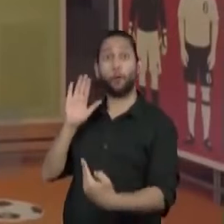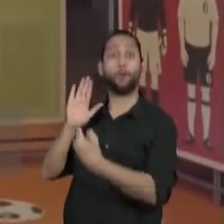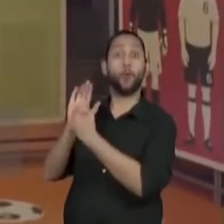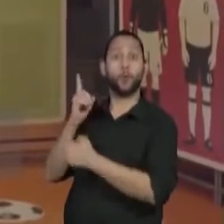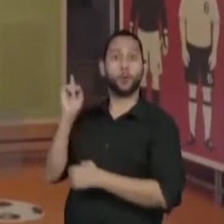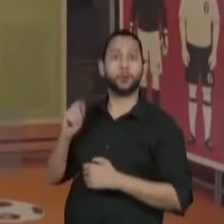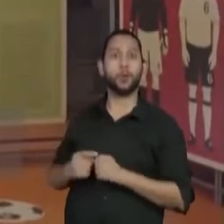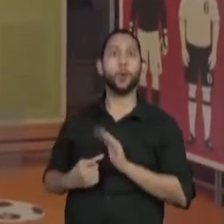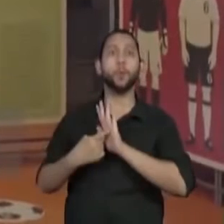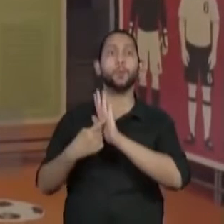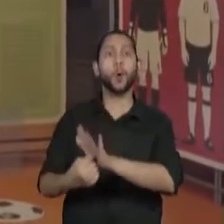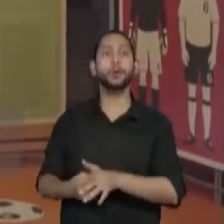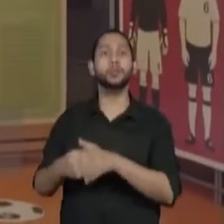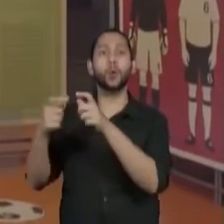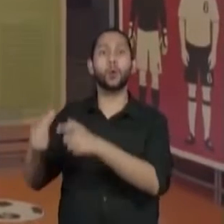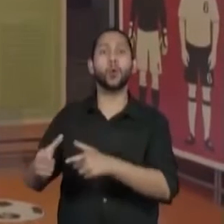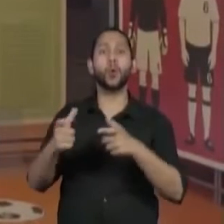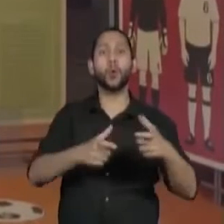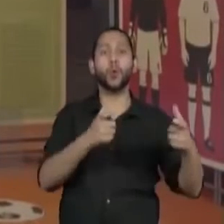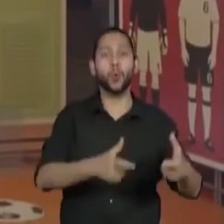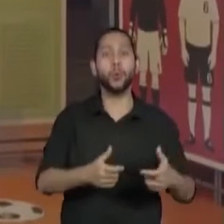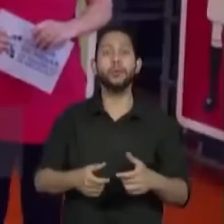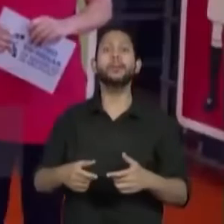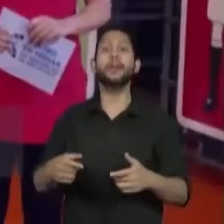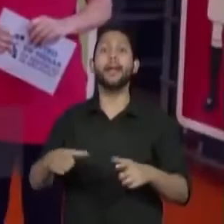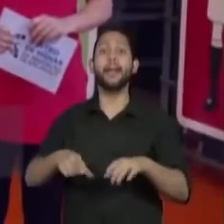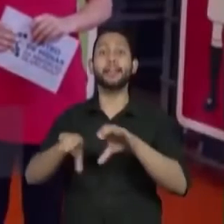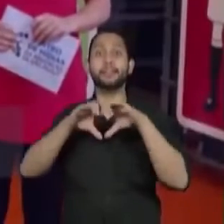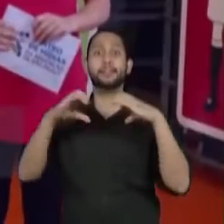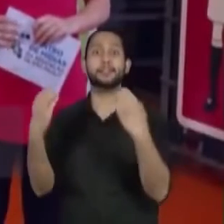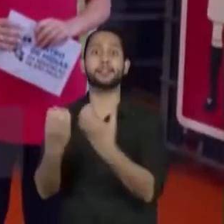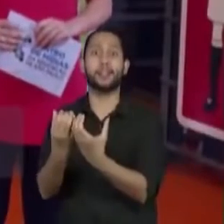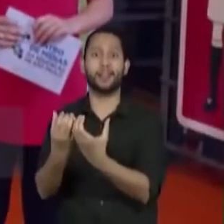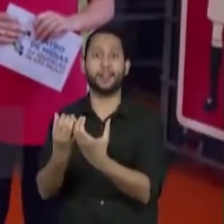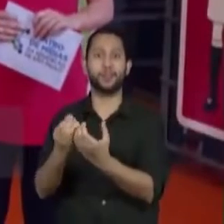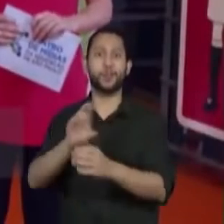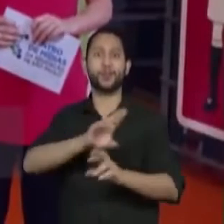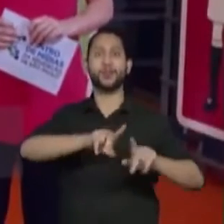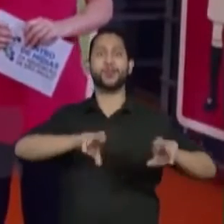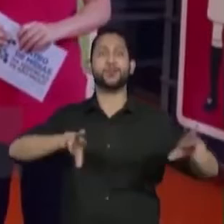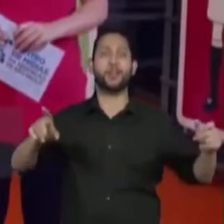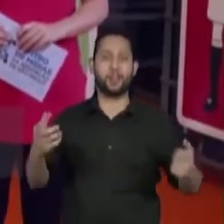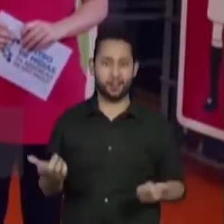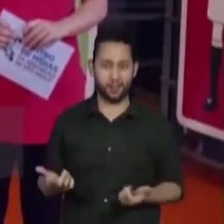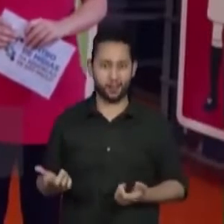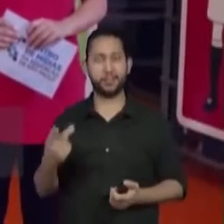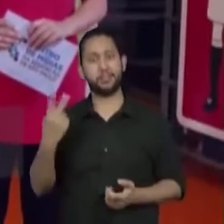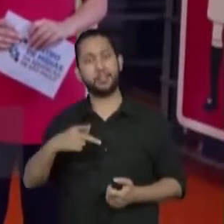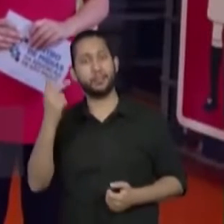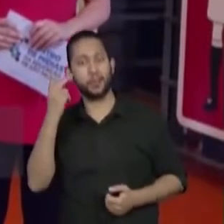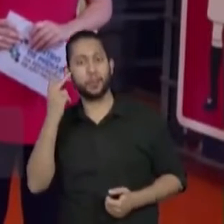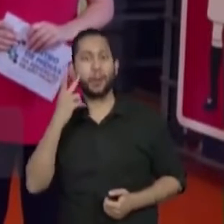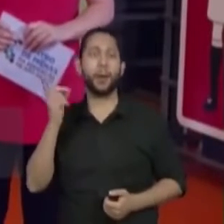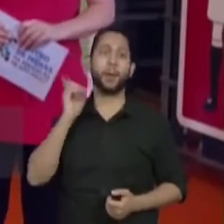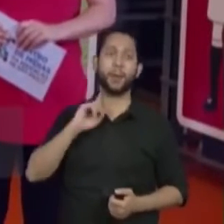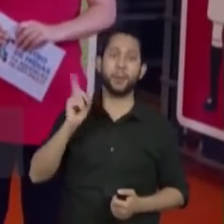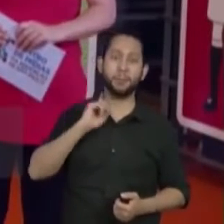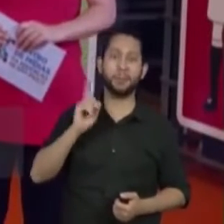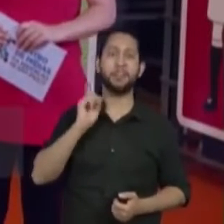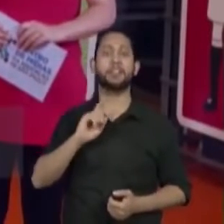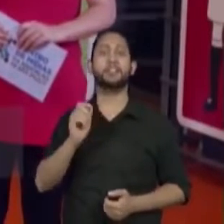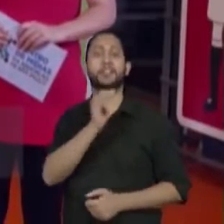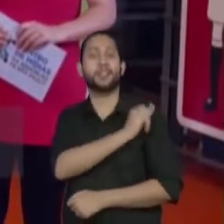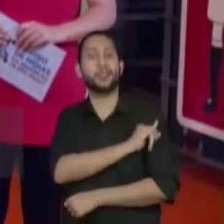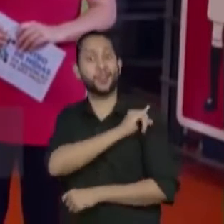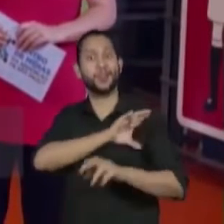os estádios também. Então, vale a pena conferir aí as imagens que a gente tem para mostrar para vocês. Você queria